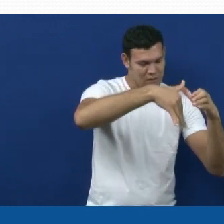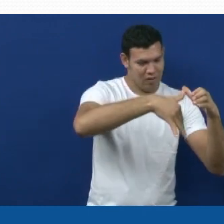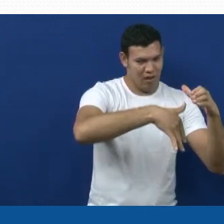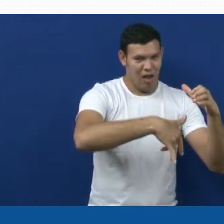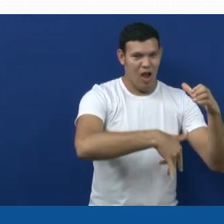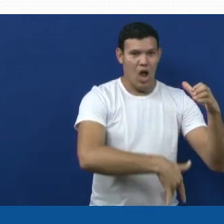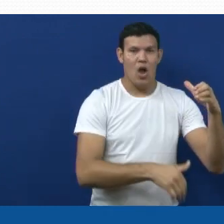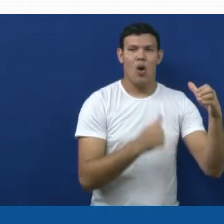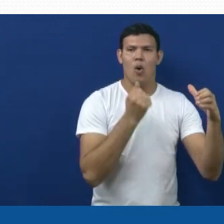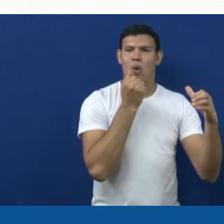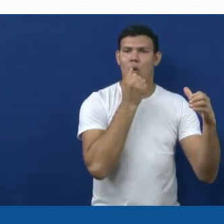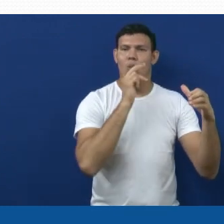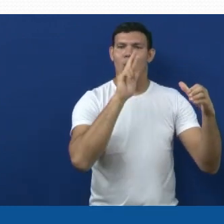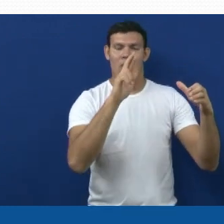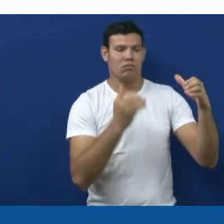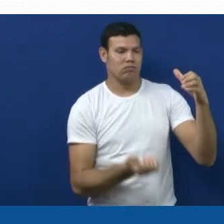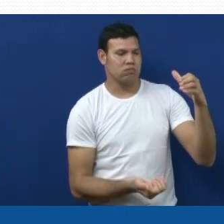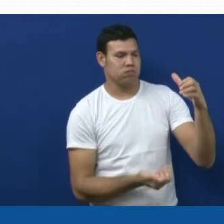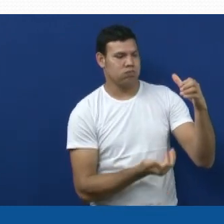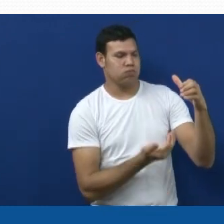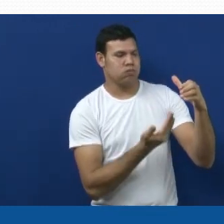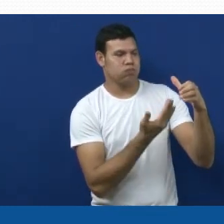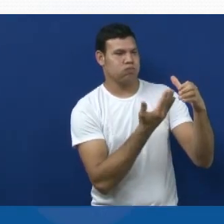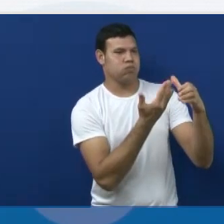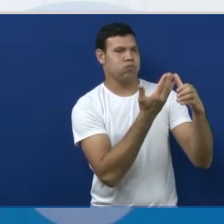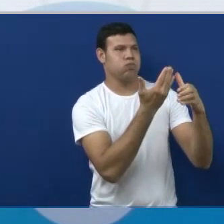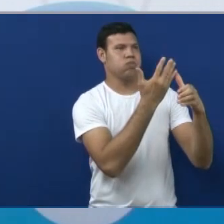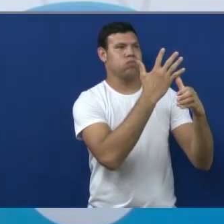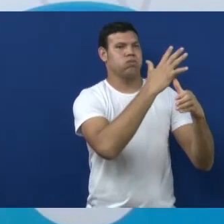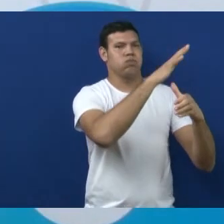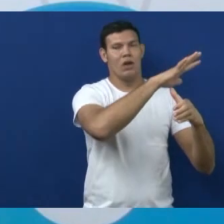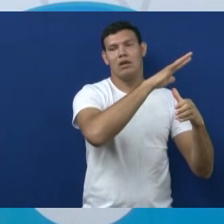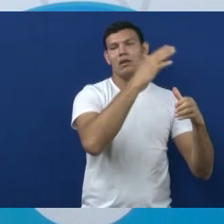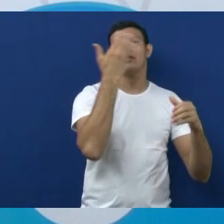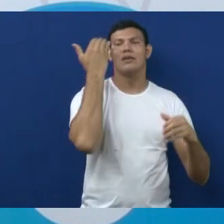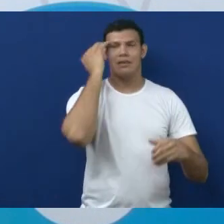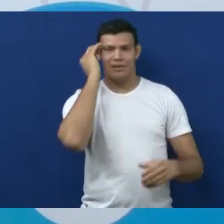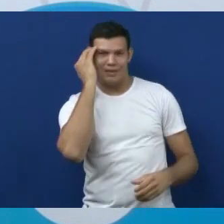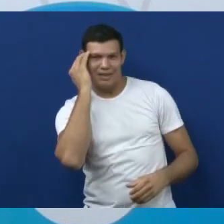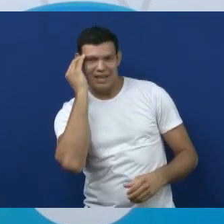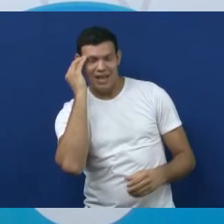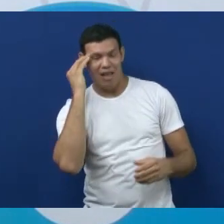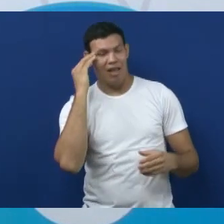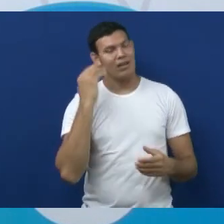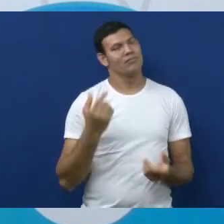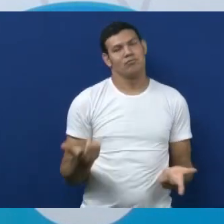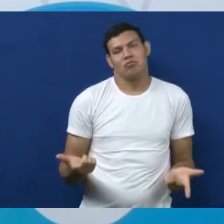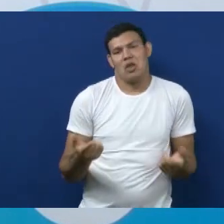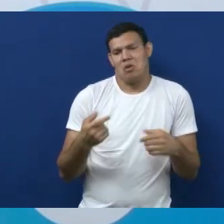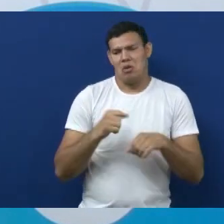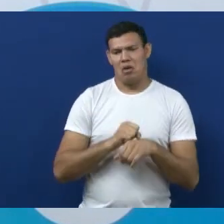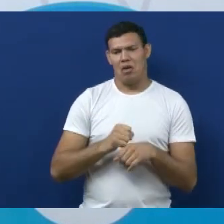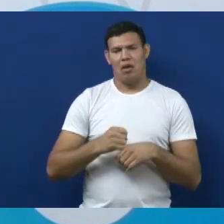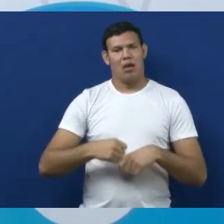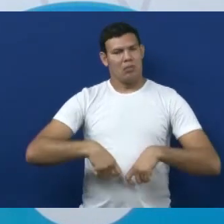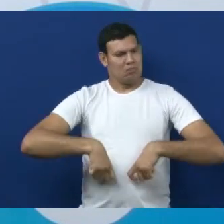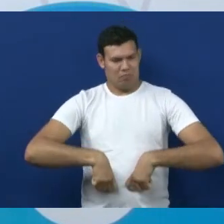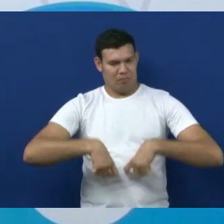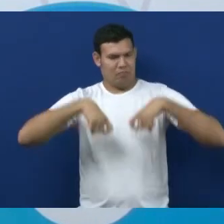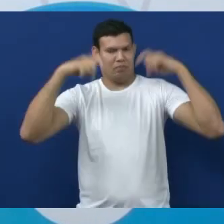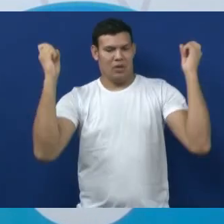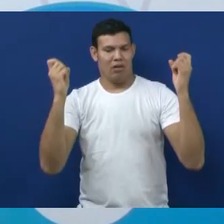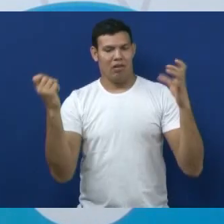não pode ocupar o mesmo espaço. É uma lei, né? É uma realidade, é uma propriedade geral da matéria.